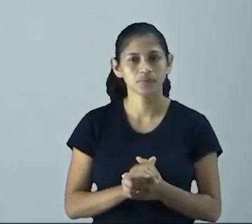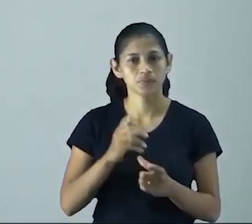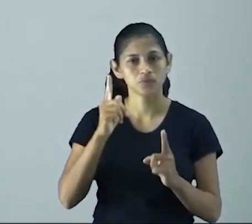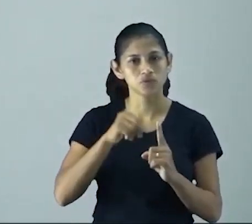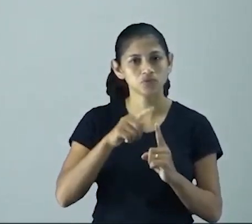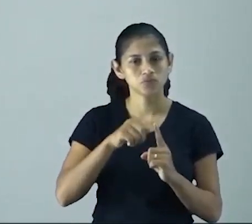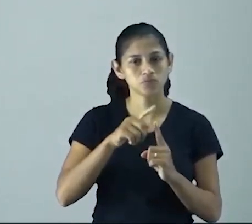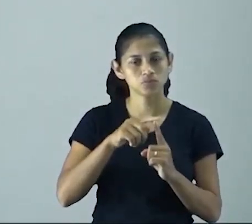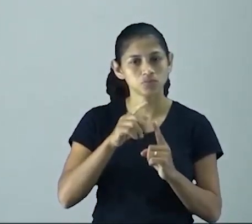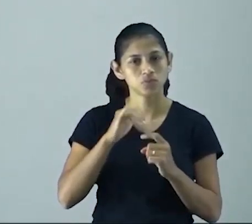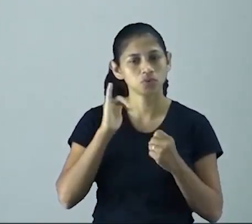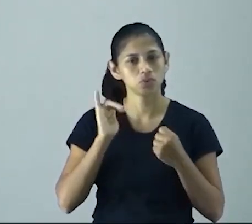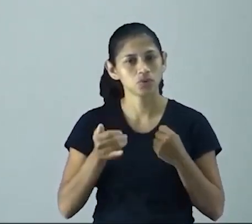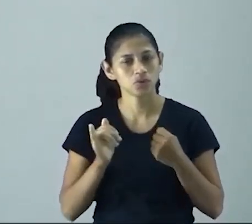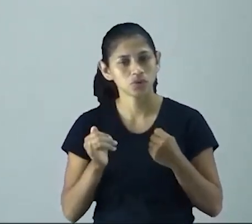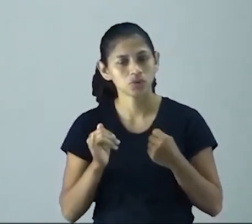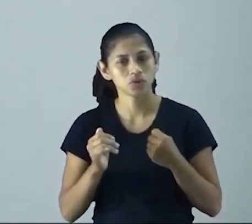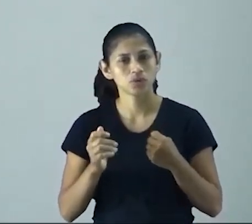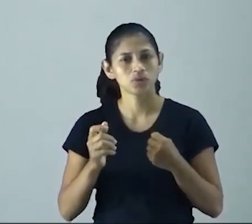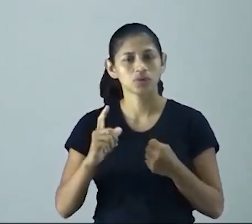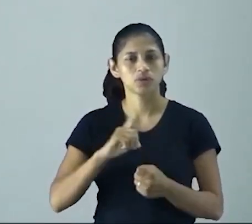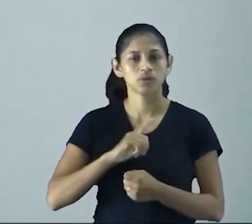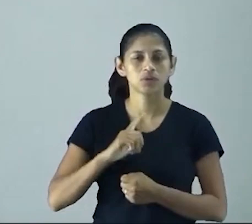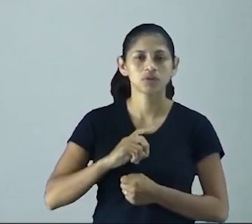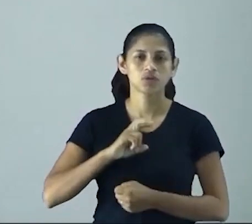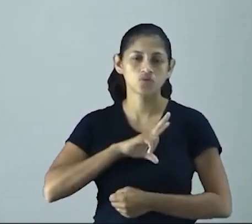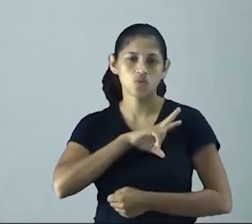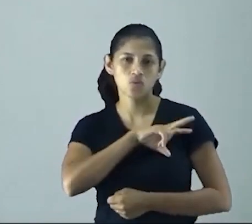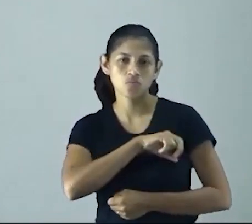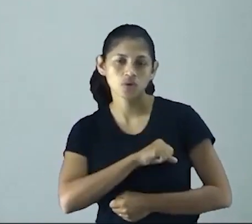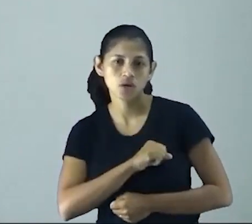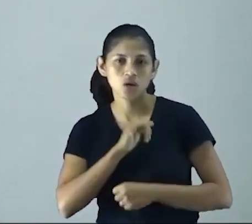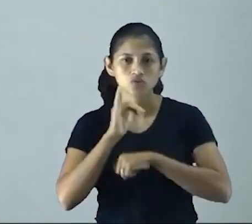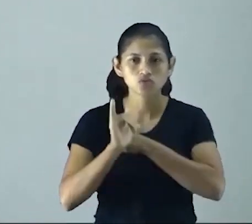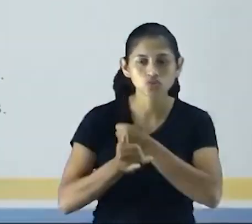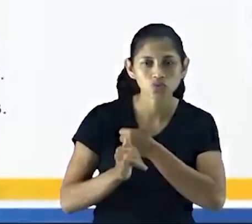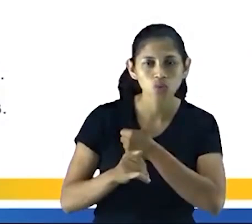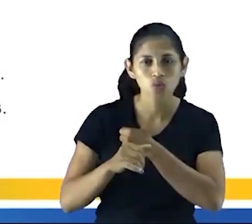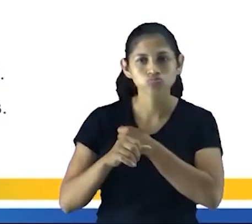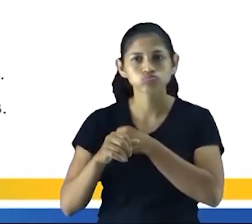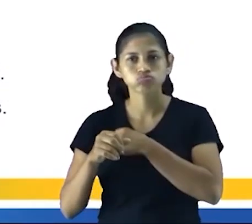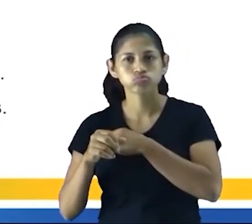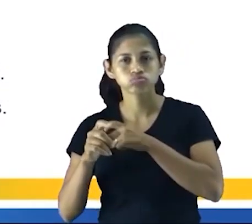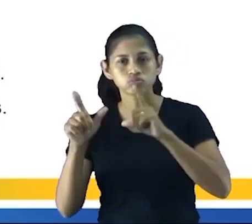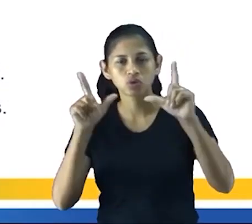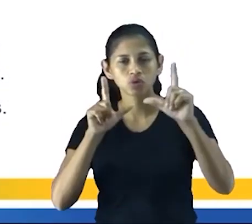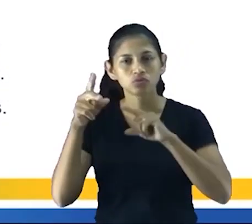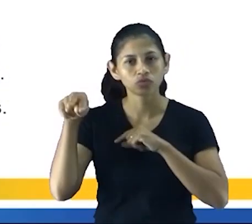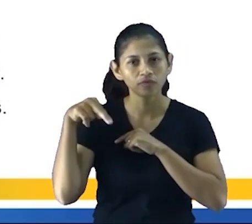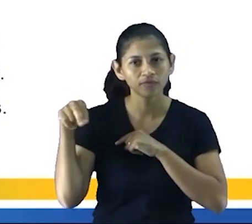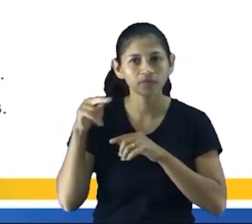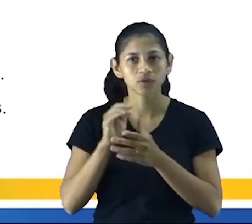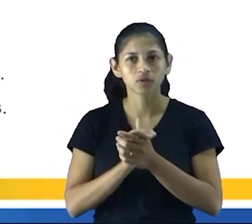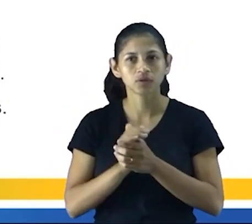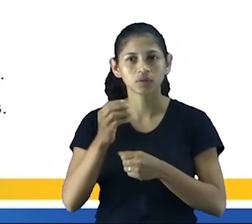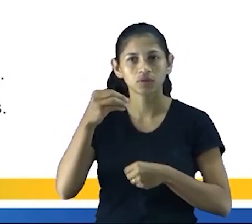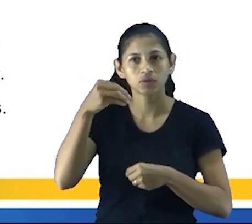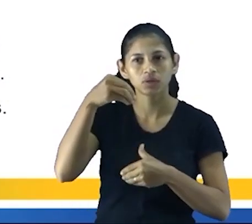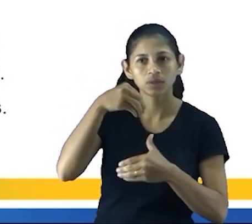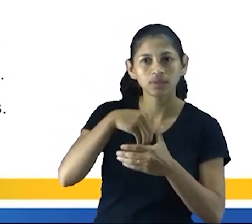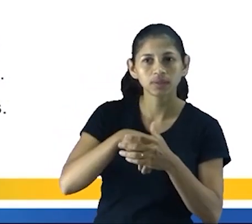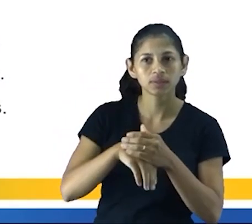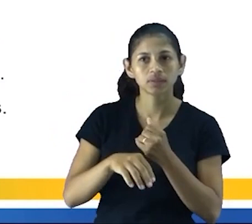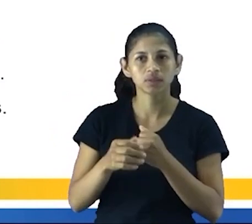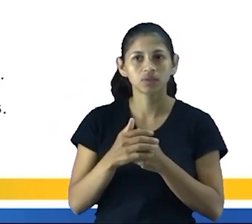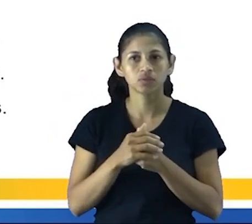tipologia narrativa, a gente tem como gênero o romance, o conto e a novela. Dentro do descritivo, nós temos a